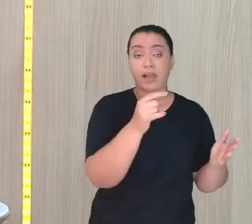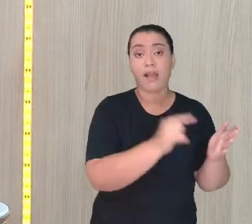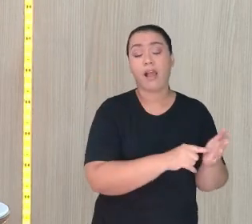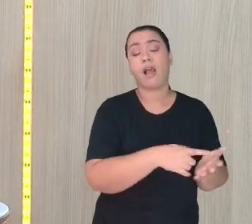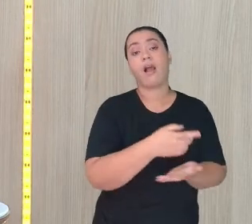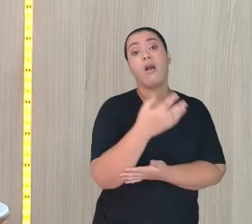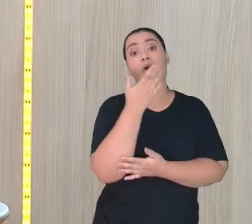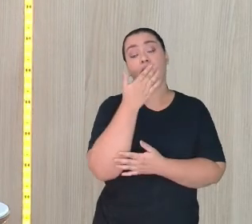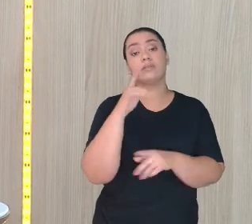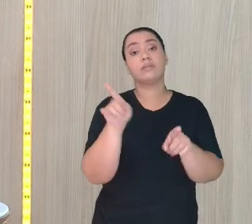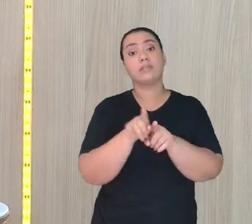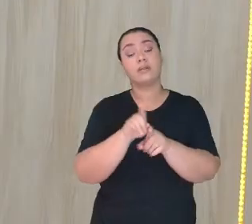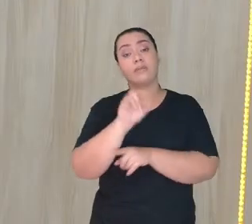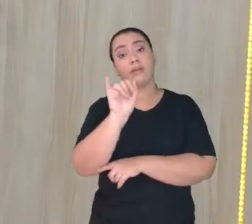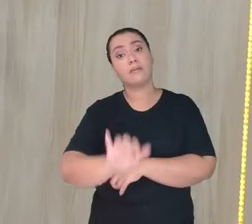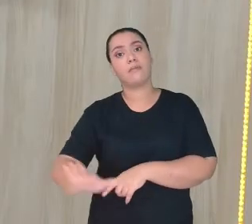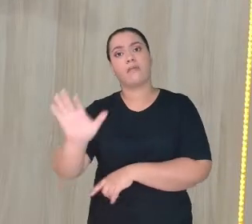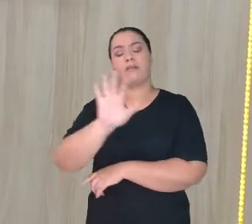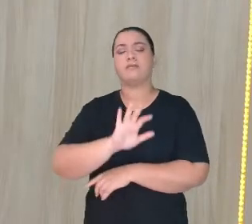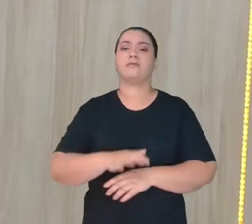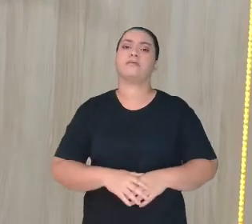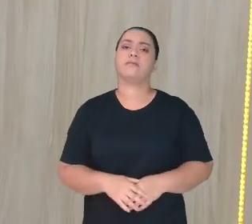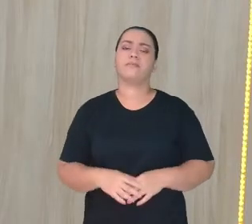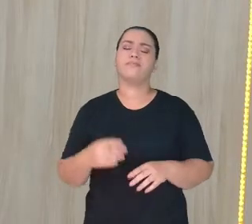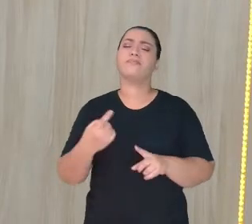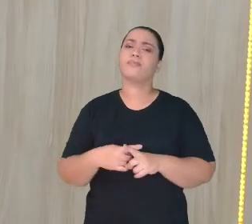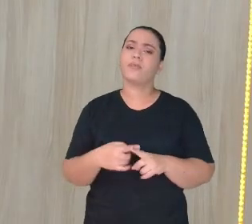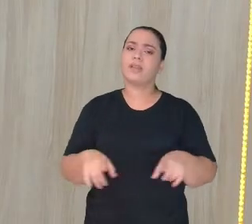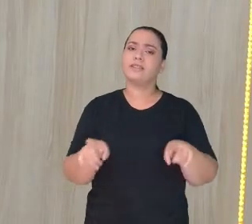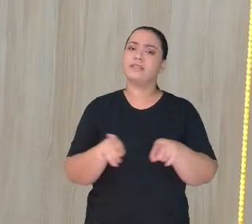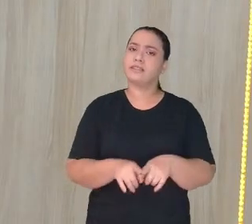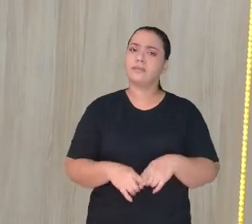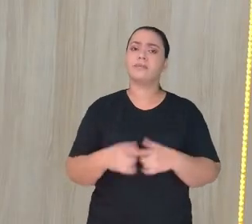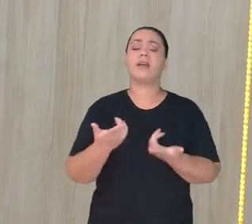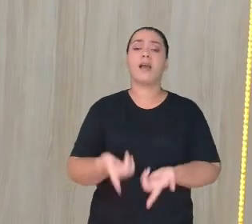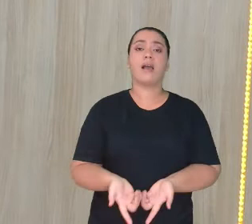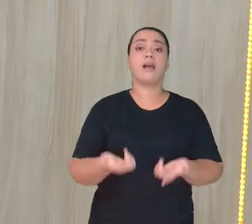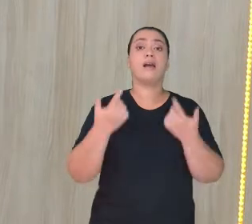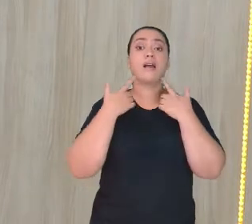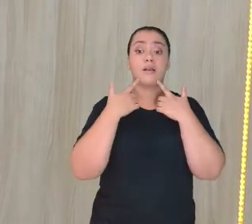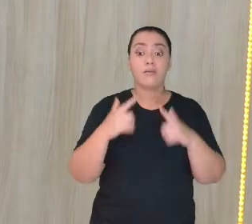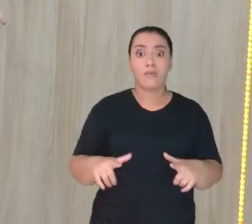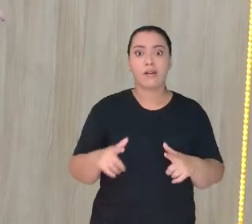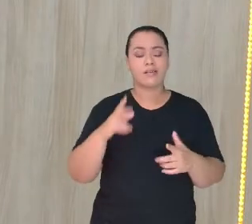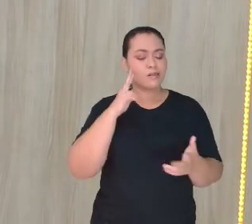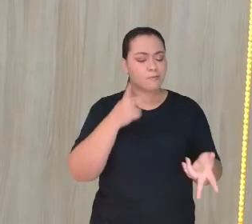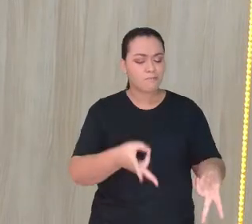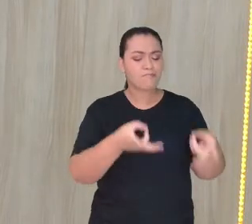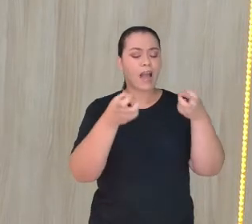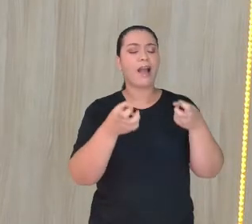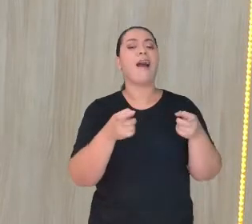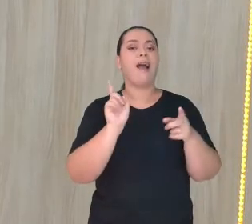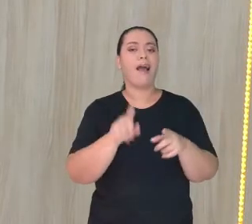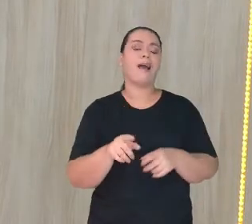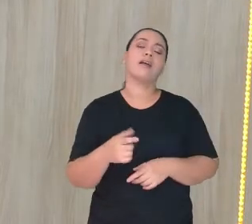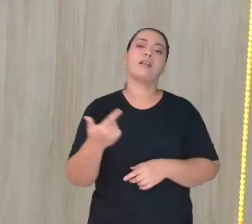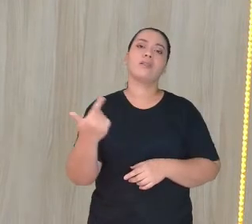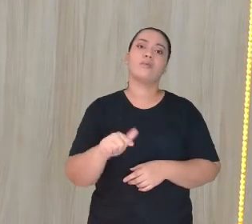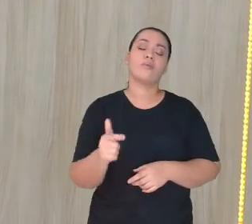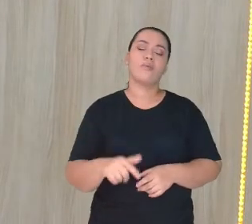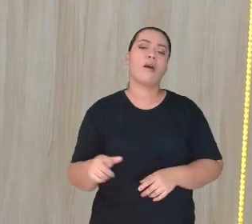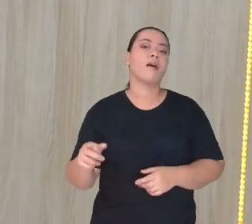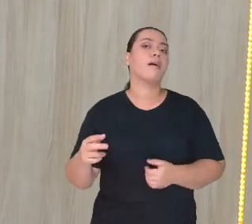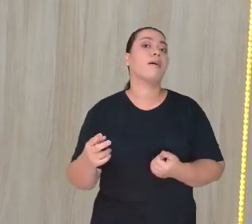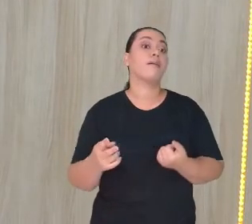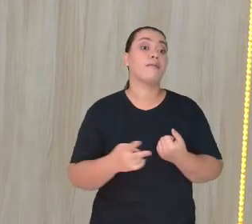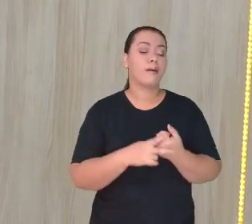pelas imagens, porque também é a linguagem que é lida mais rapidamente. Sim. Uma linguagem não verbal, ela é compreendida mais rapidamente.